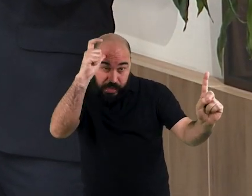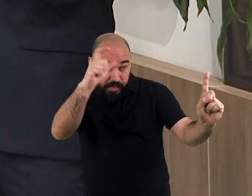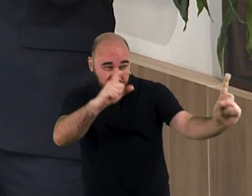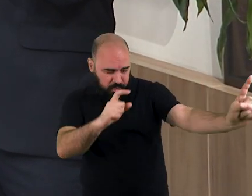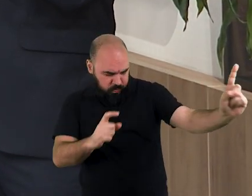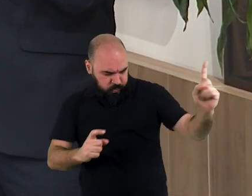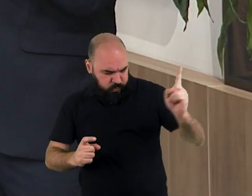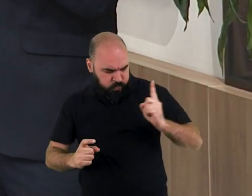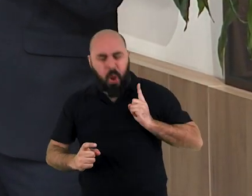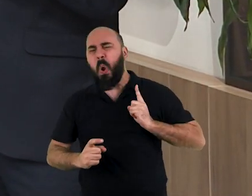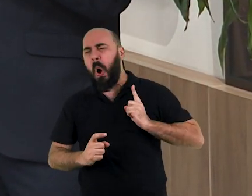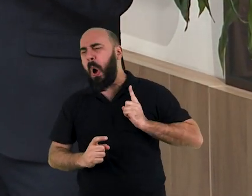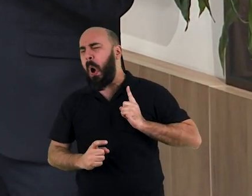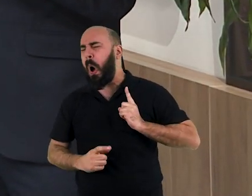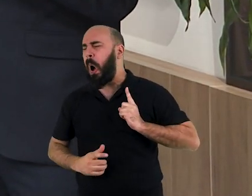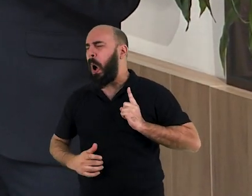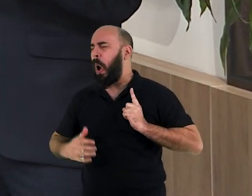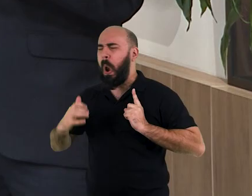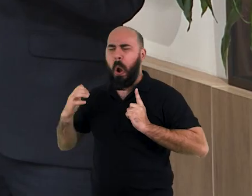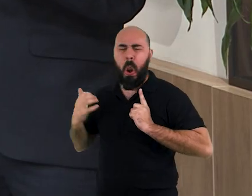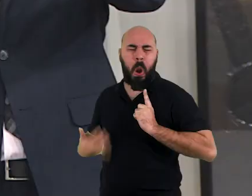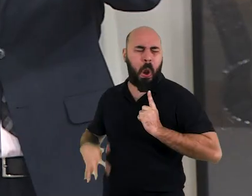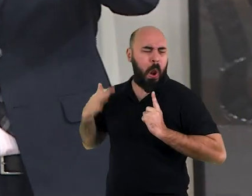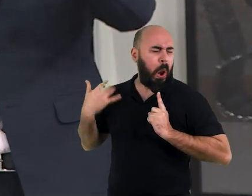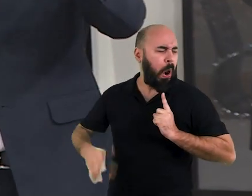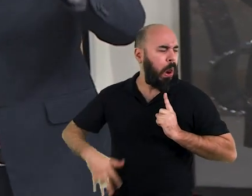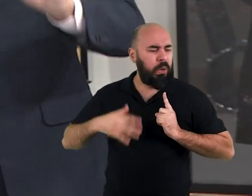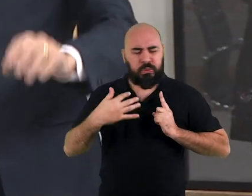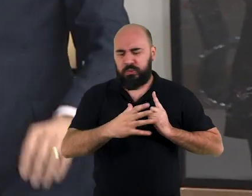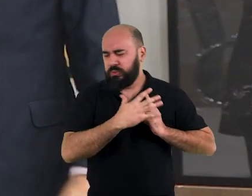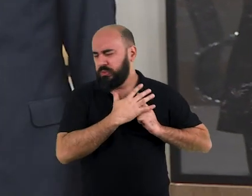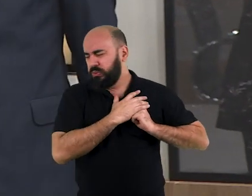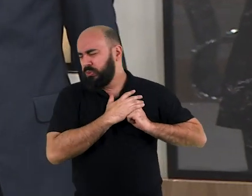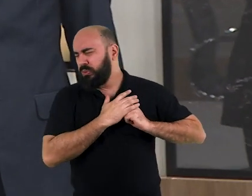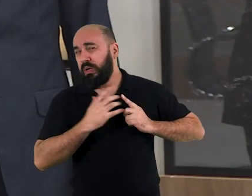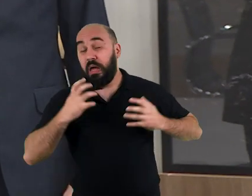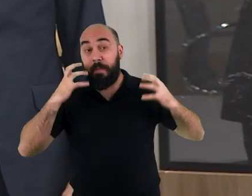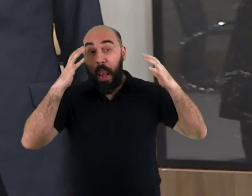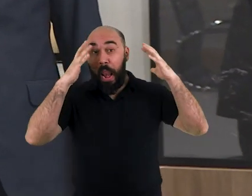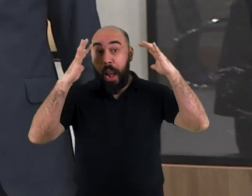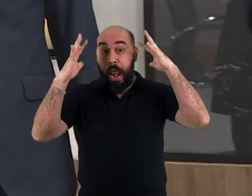coração, então já não é mais nada, não passa de